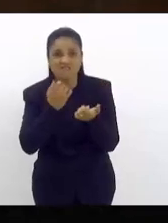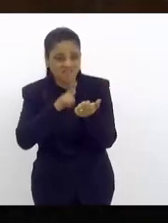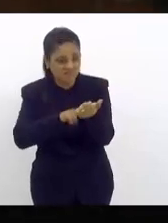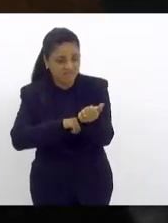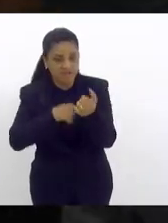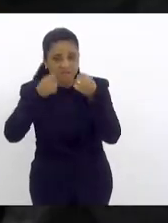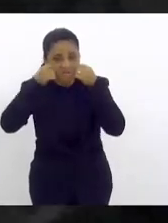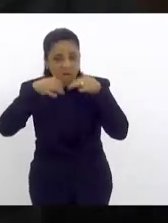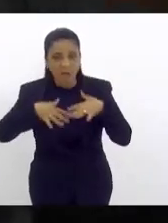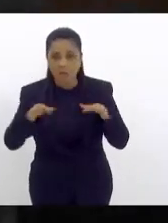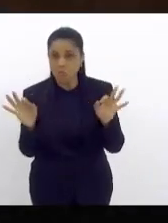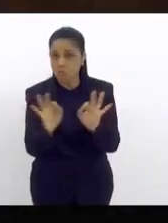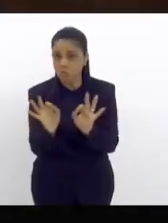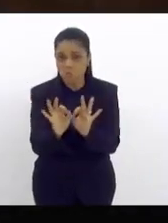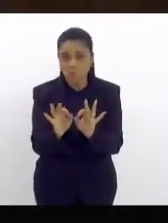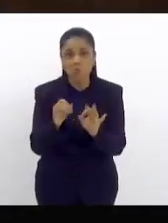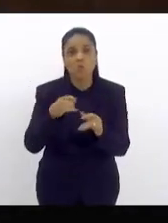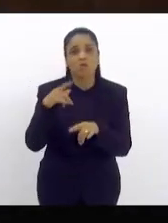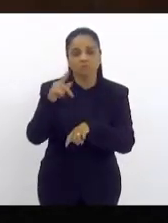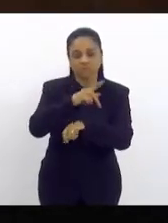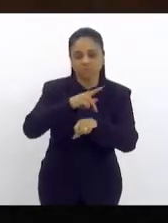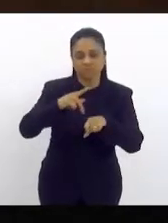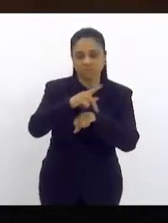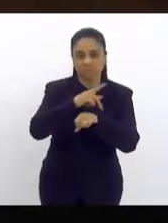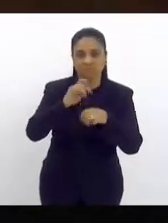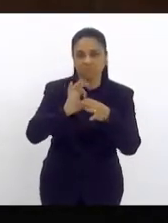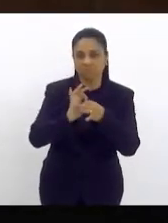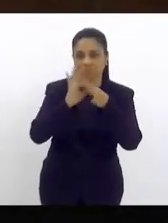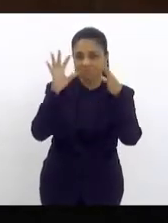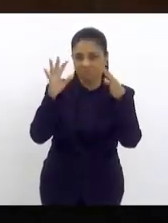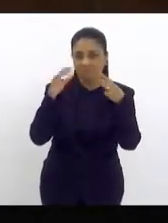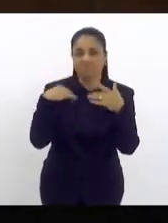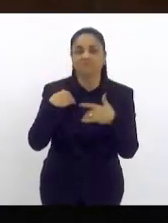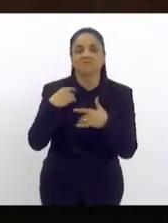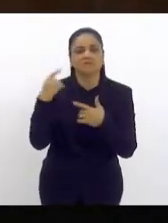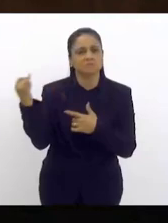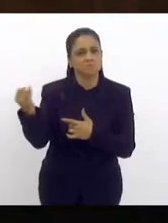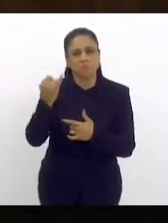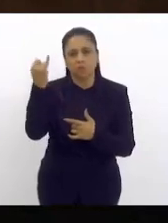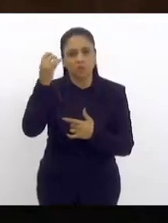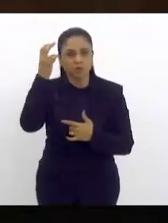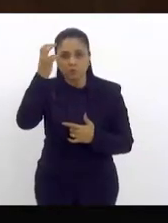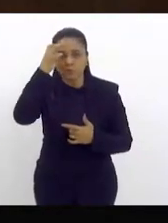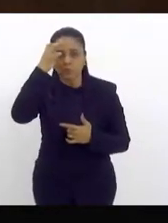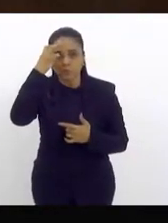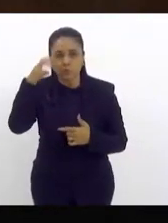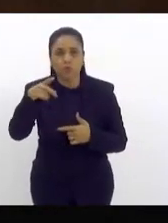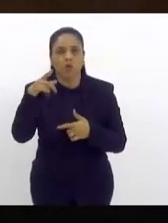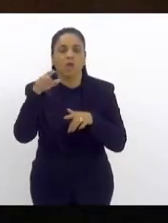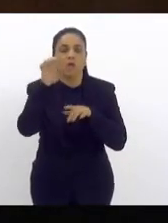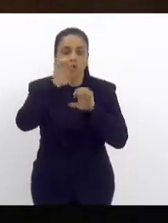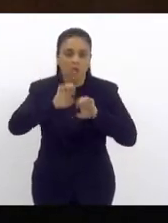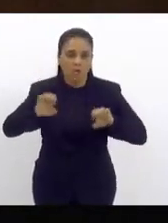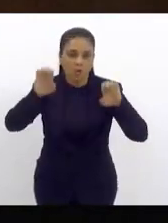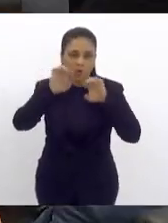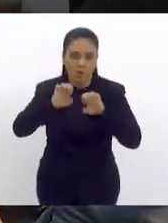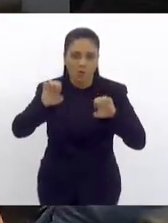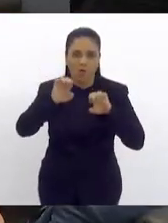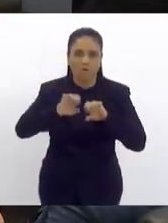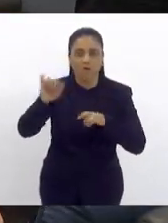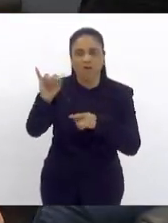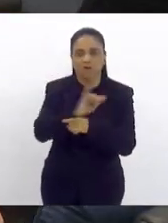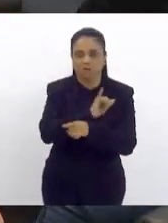democracia num país tão importante é tanto do ponto de vista cultural quanto estratégico para a Europa obrigada